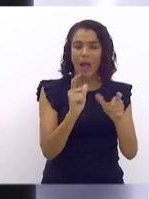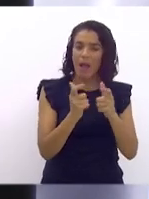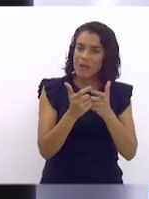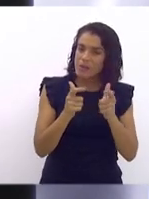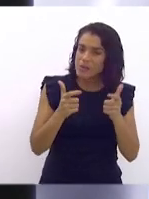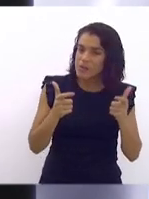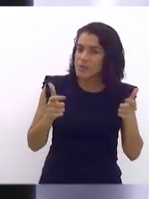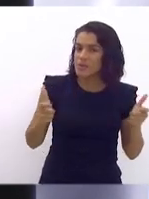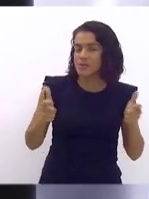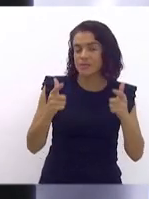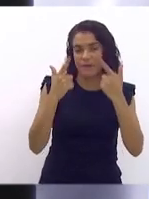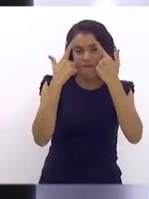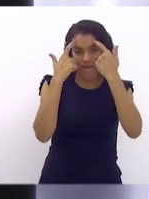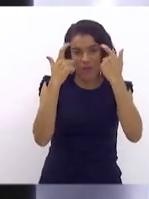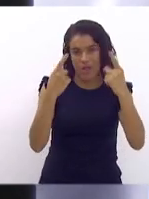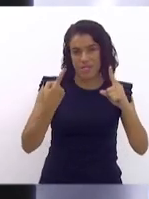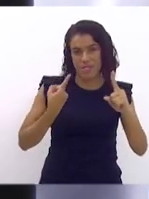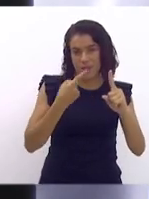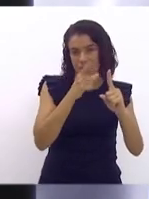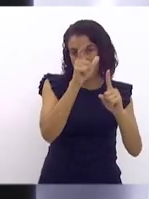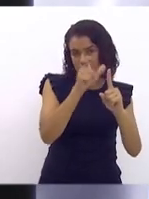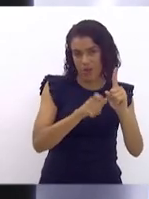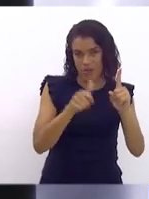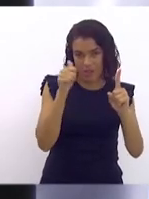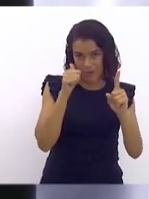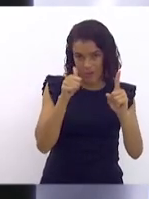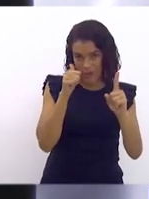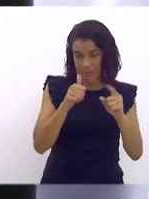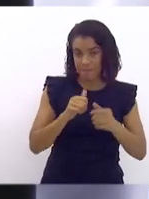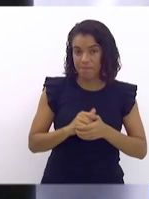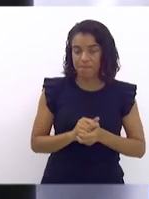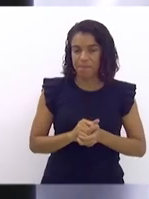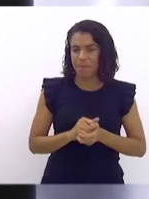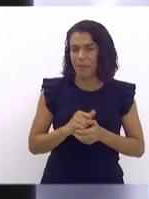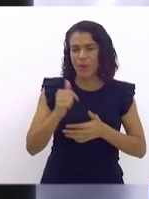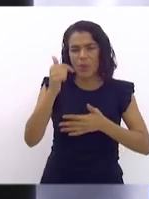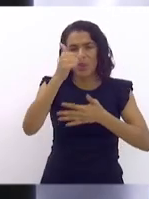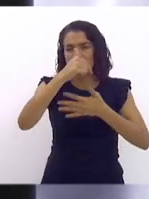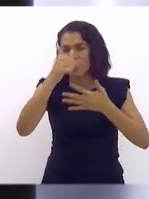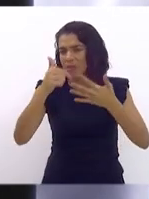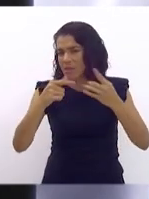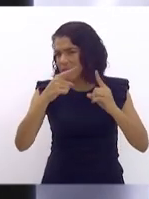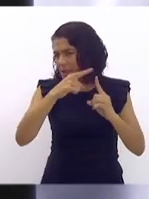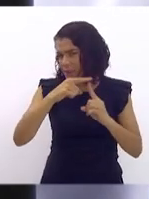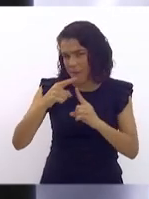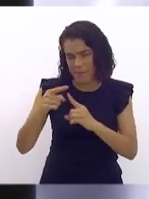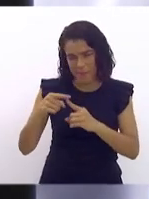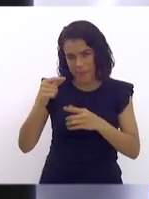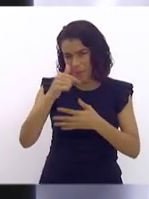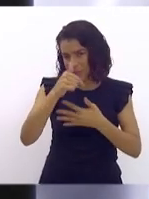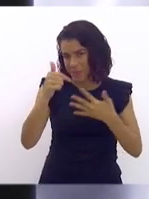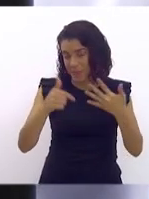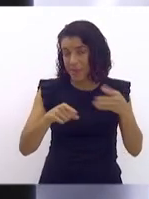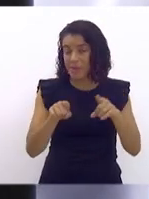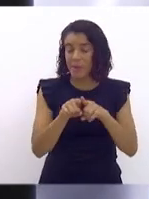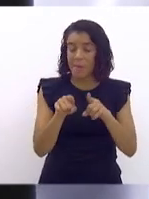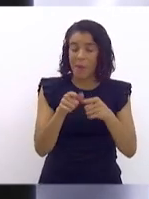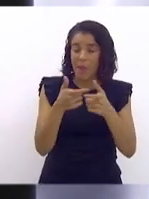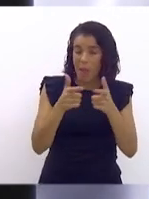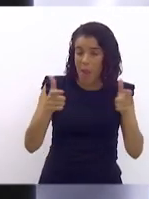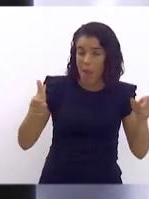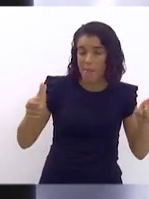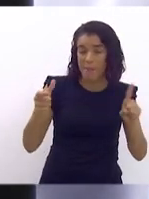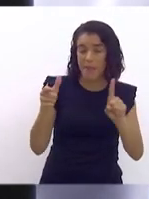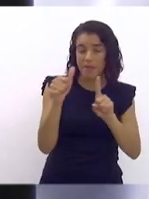aumento da violência contra a mulher, né? Em todos os moldes. E a gente vê o aumento do